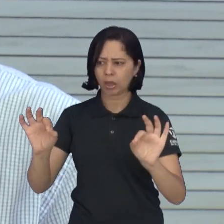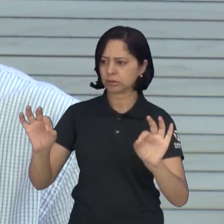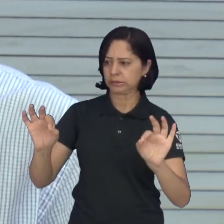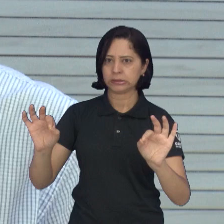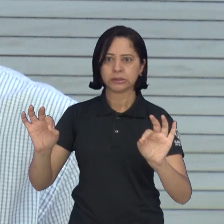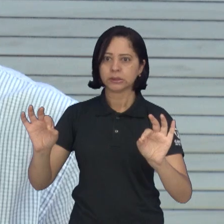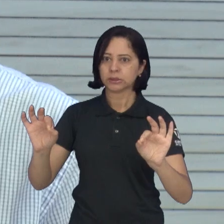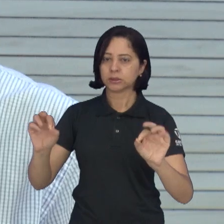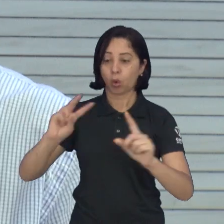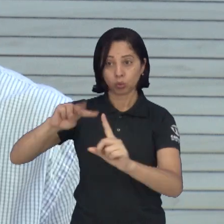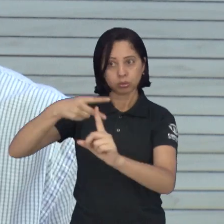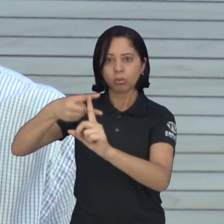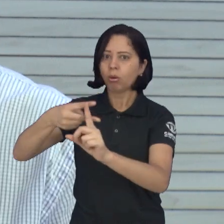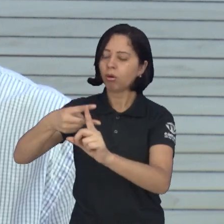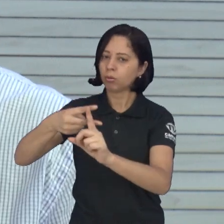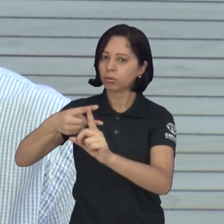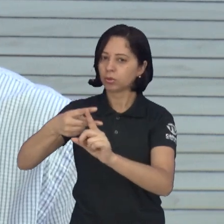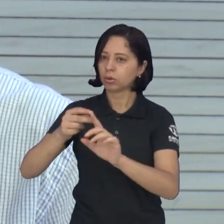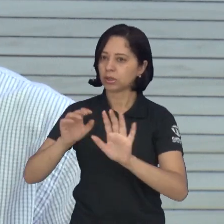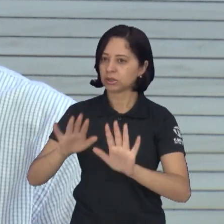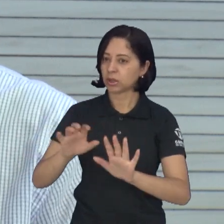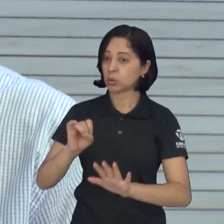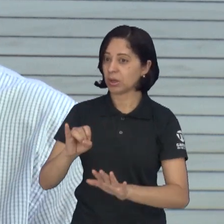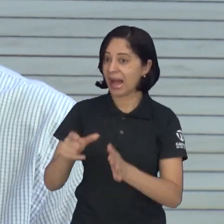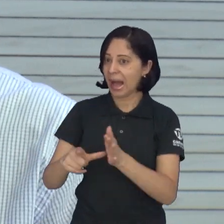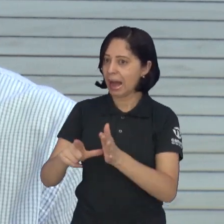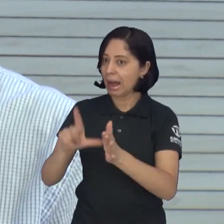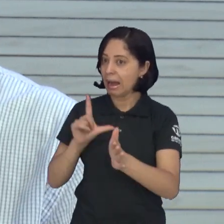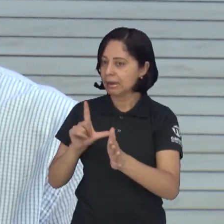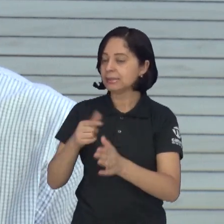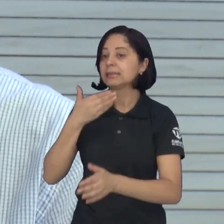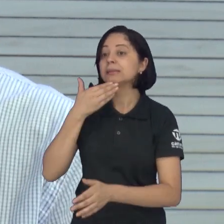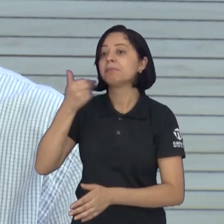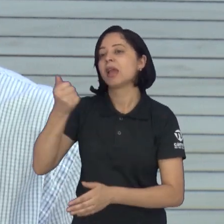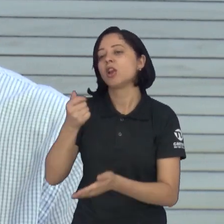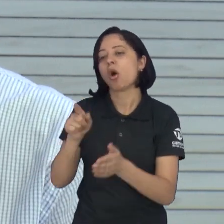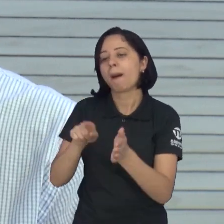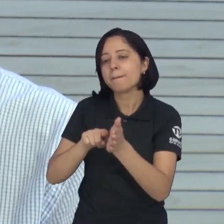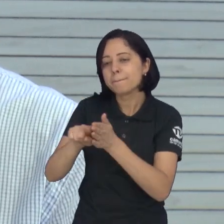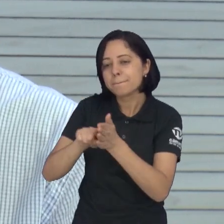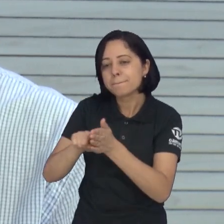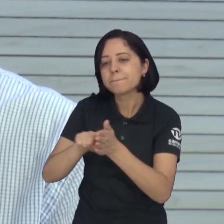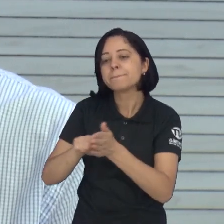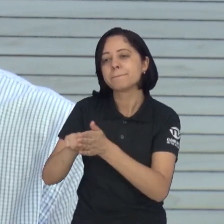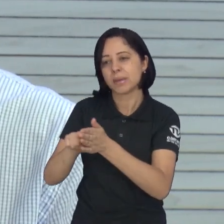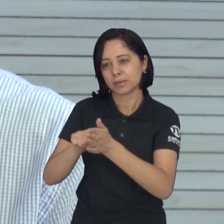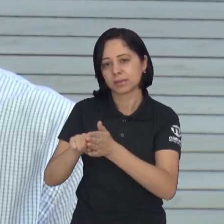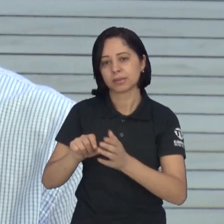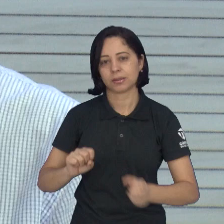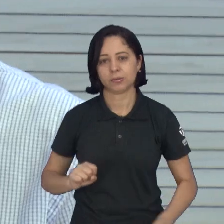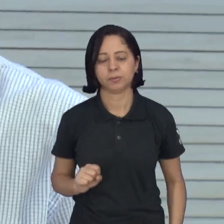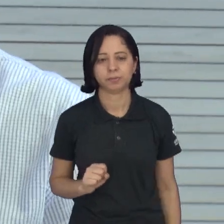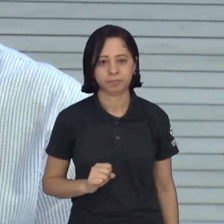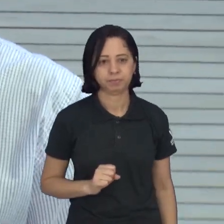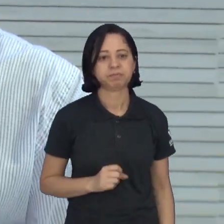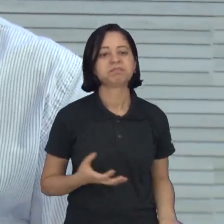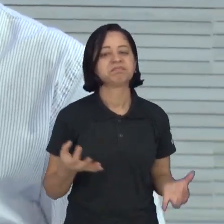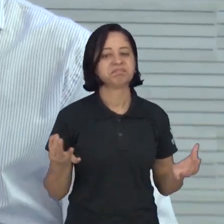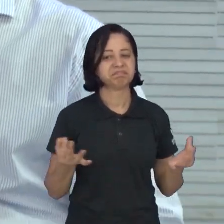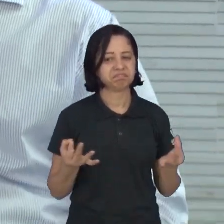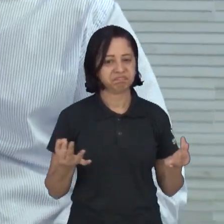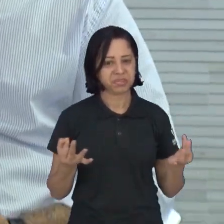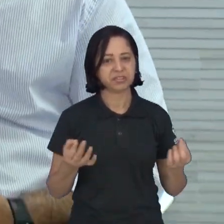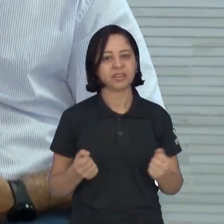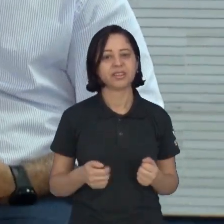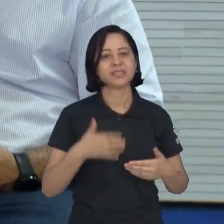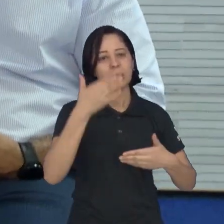é mais o dobro. Se ele não consulta, se ele não compara, ele não tem a capacidade de fazer uma boa escolha. Perfeito, professor Guaraci,